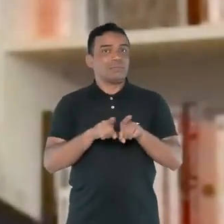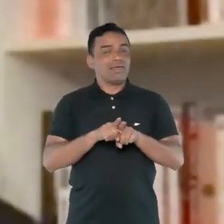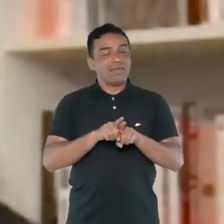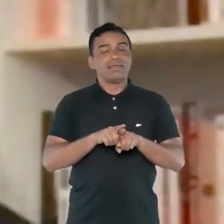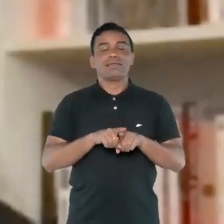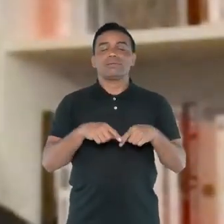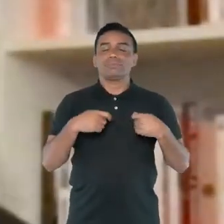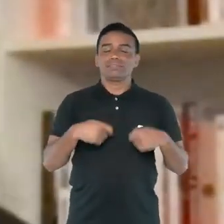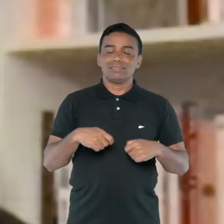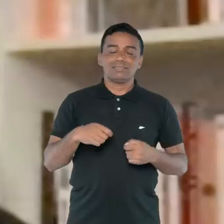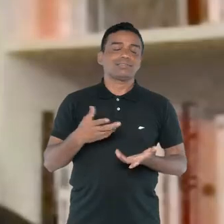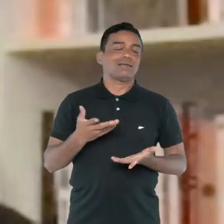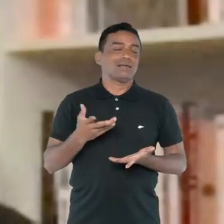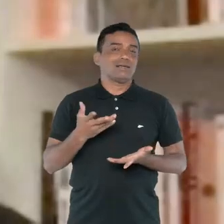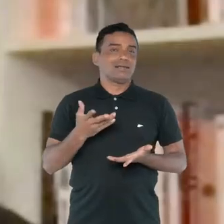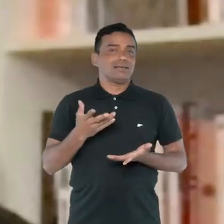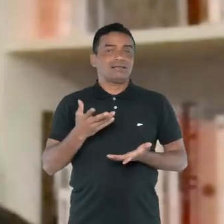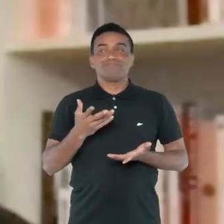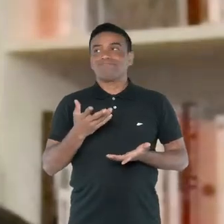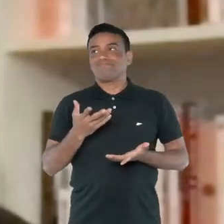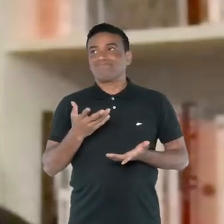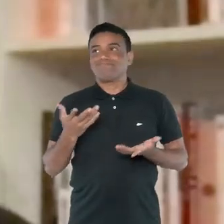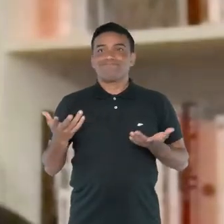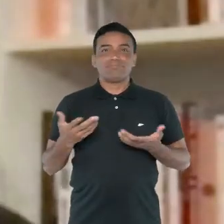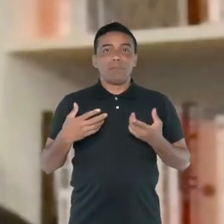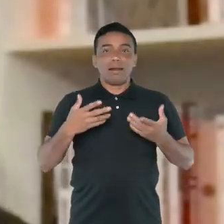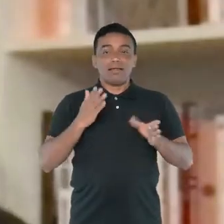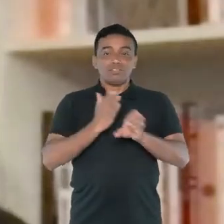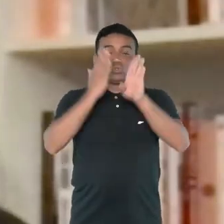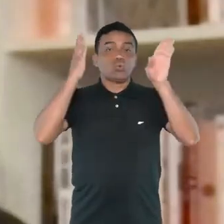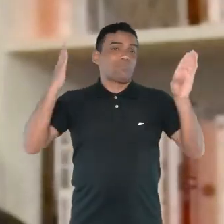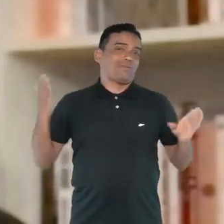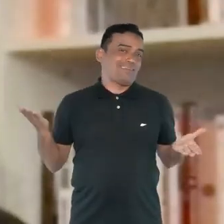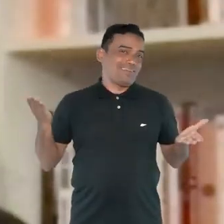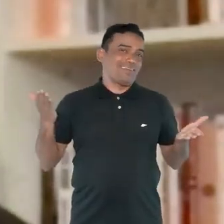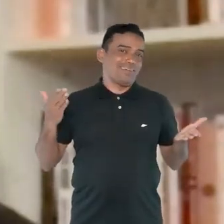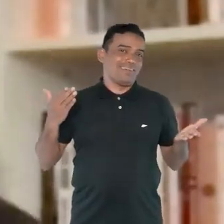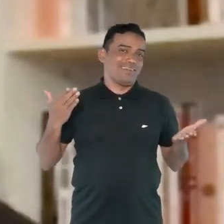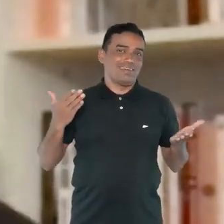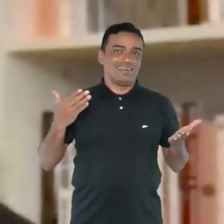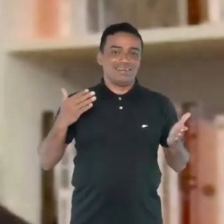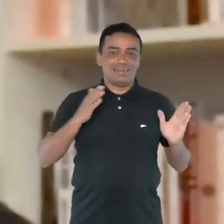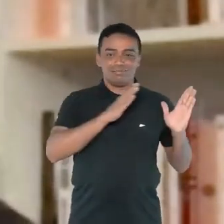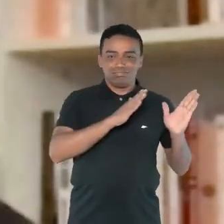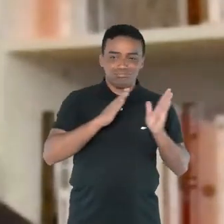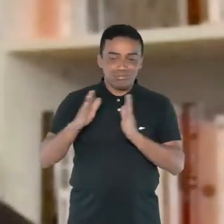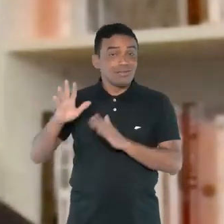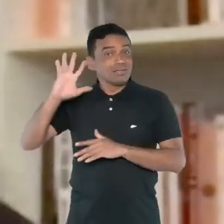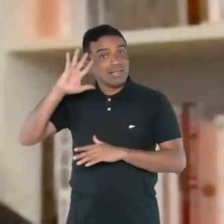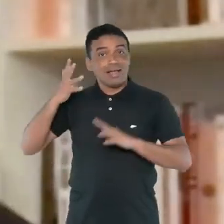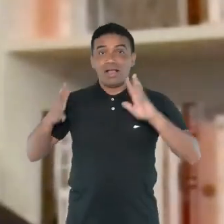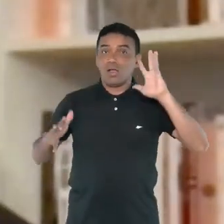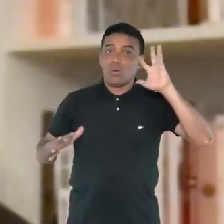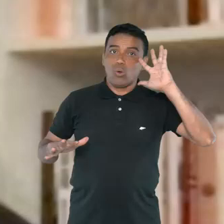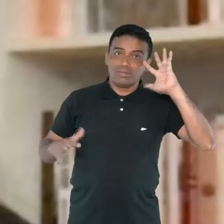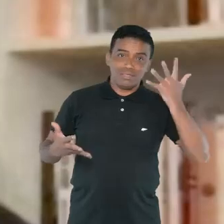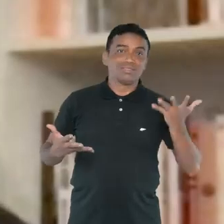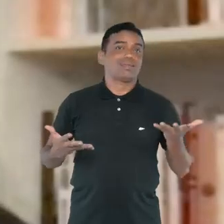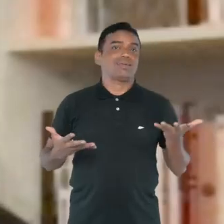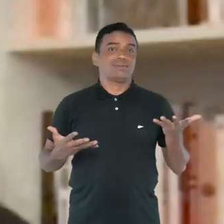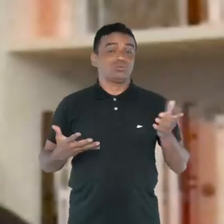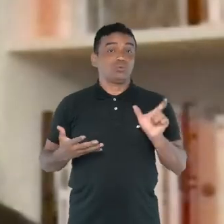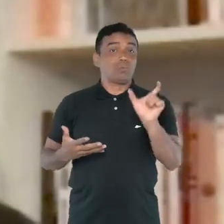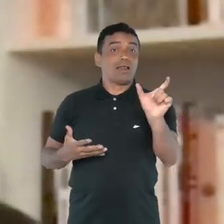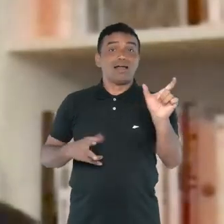temos sempre muito para descobrir acerca de tudo aquilo que está presente nessa